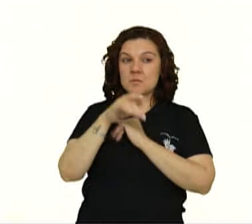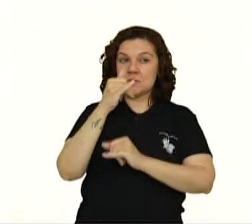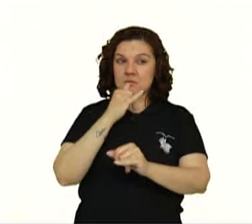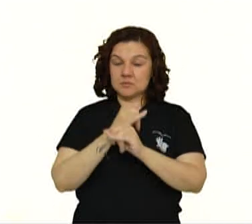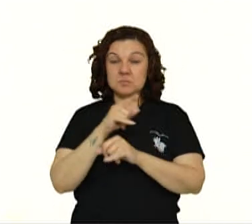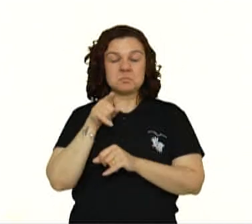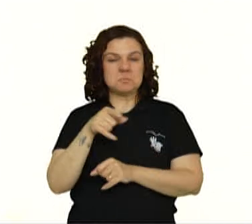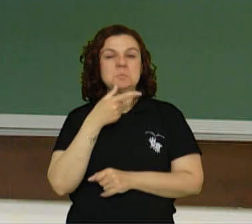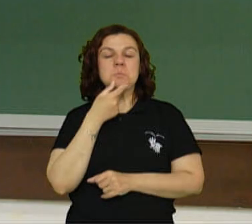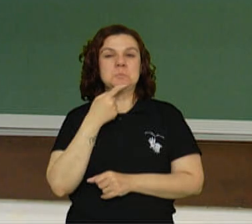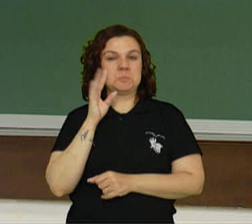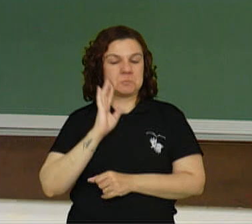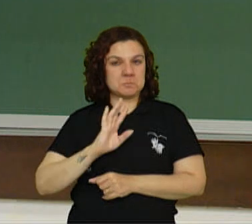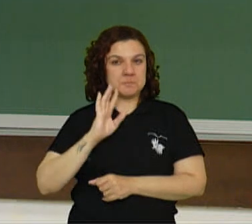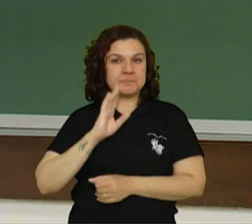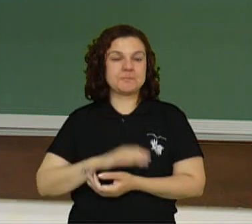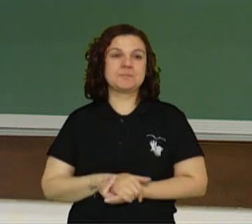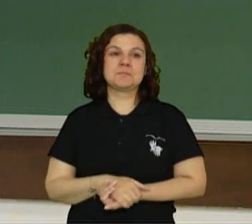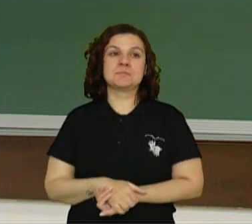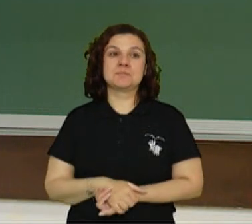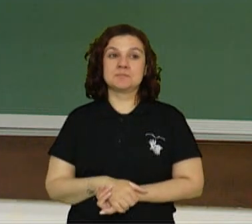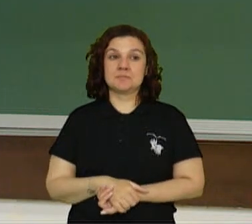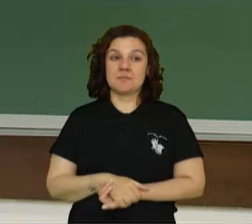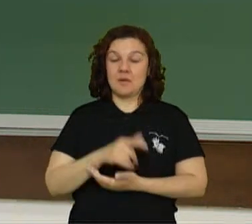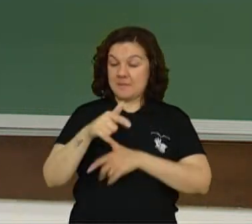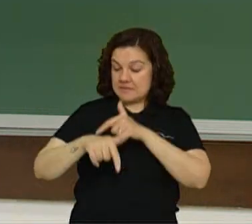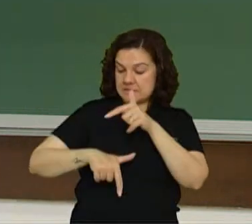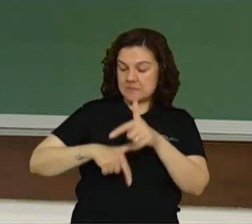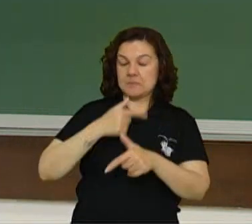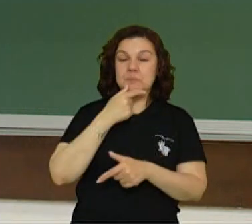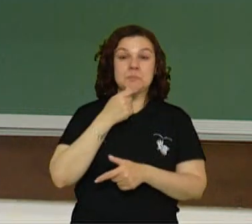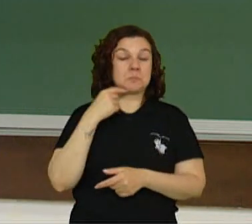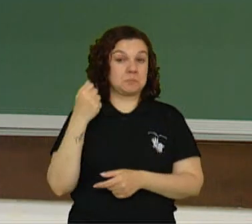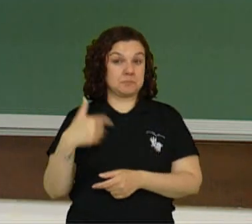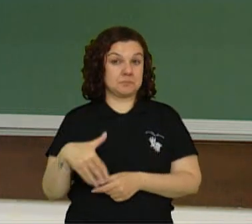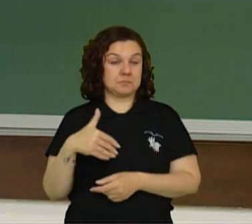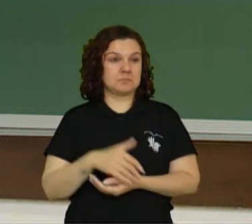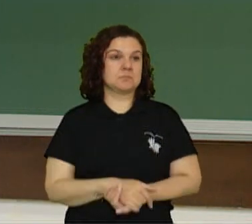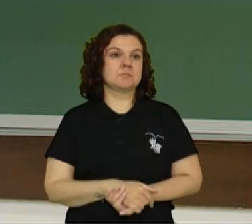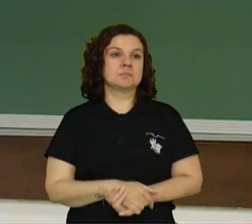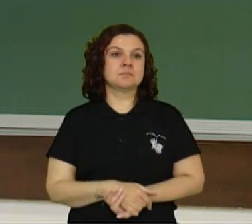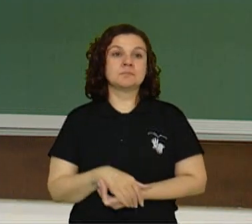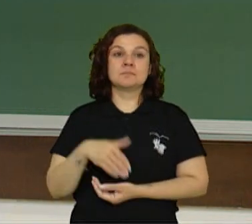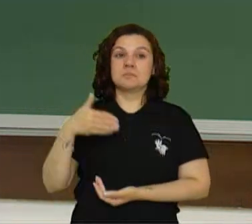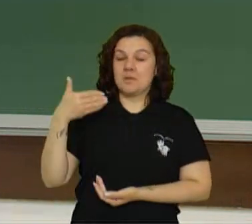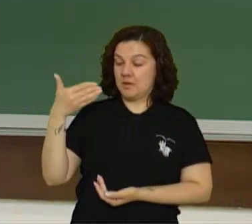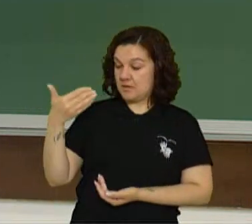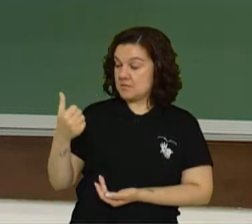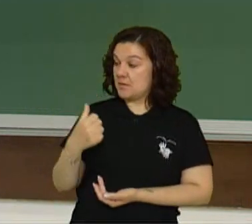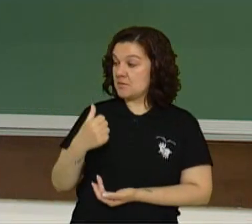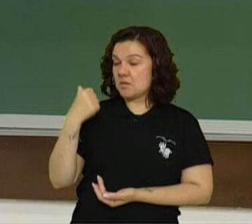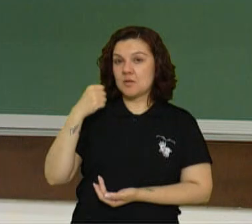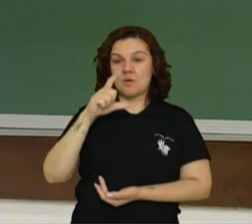veja mais atividades que ele fez, mais trabalhos desse cara. A exemplo da litografia